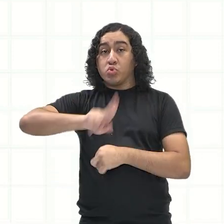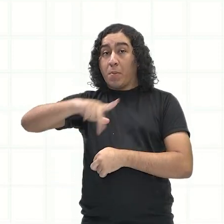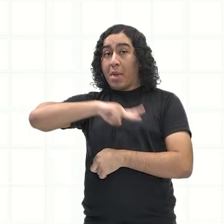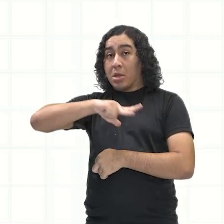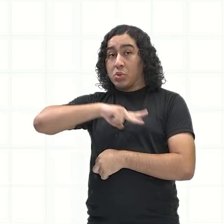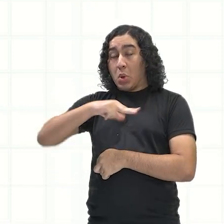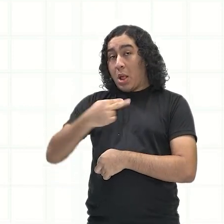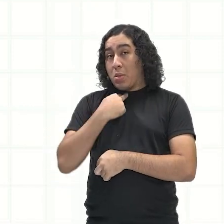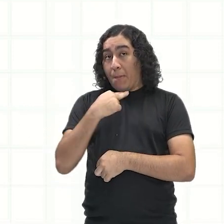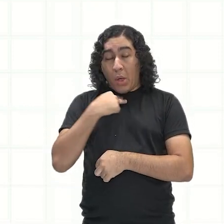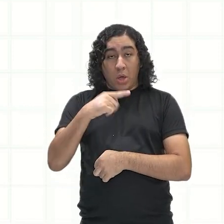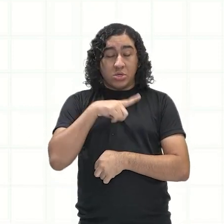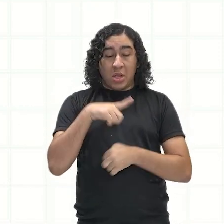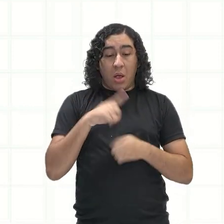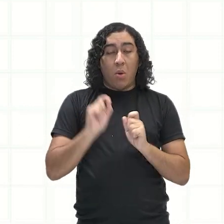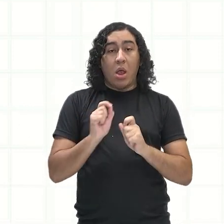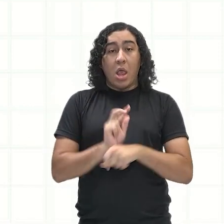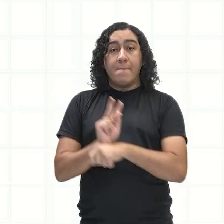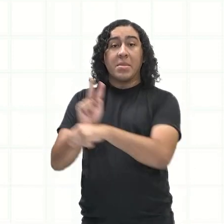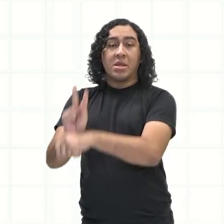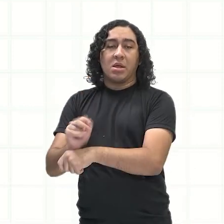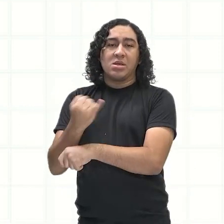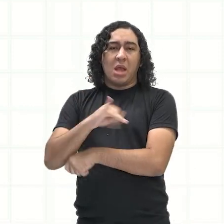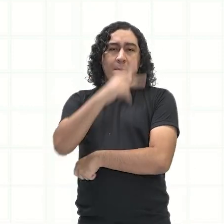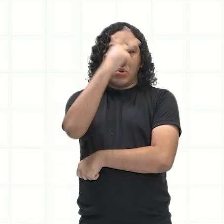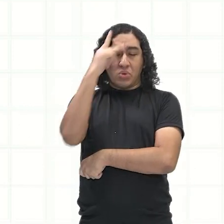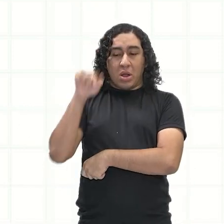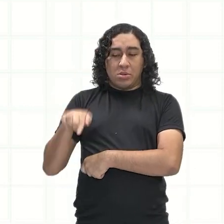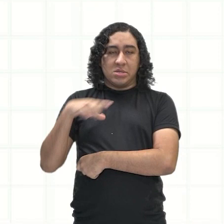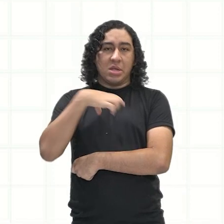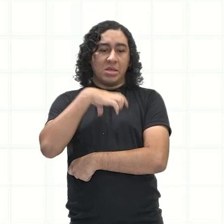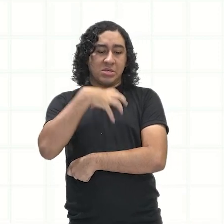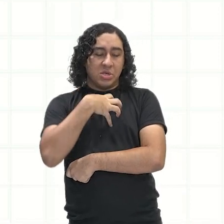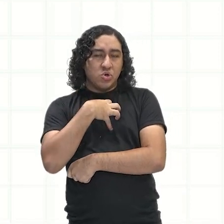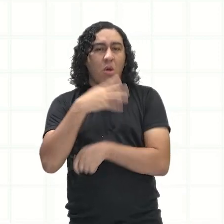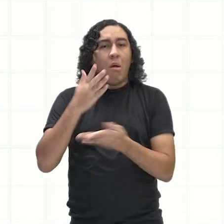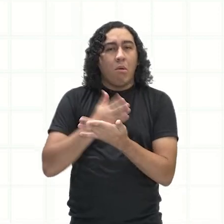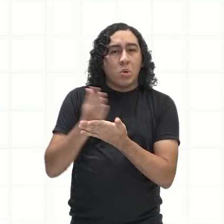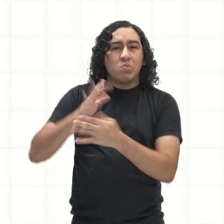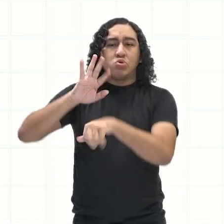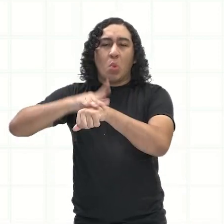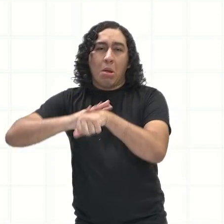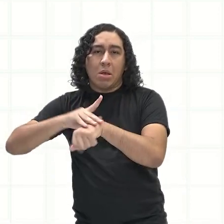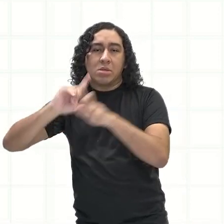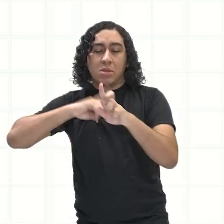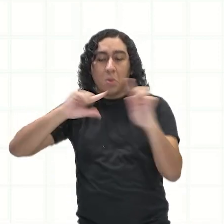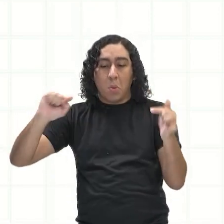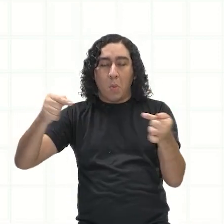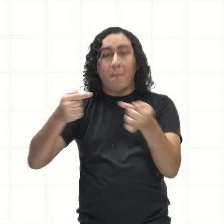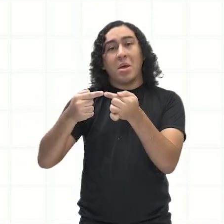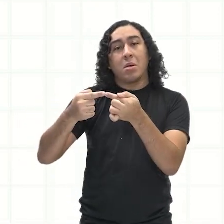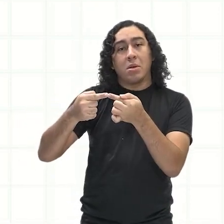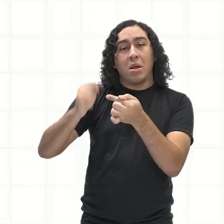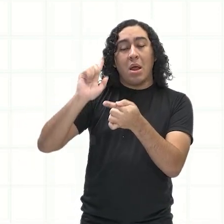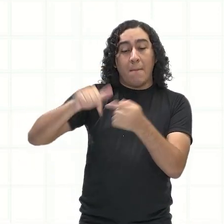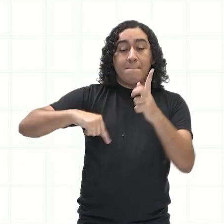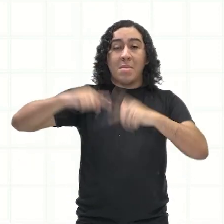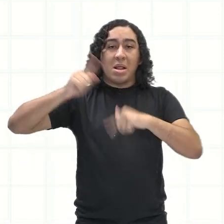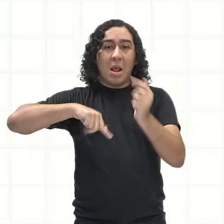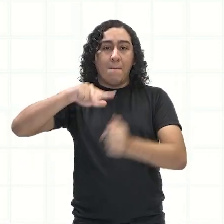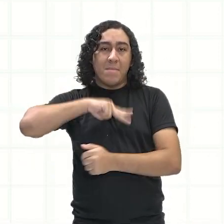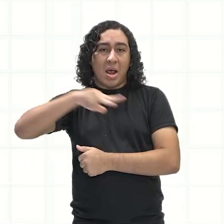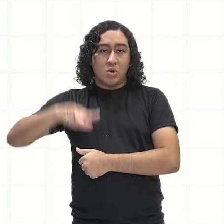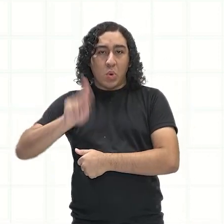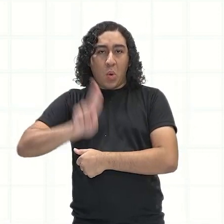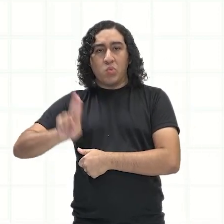ser compartilhados, né? Caso a pessoa venha manifestar aí algum sintoma relacionado com a herpes, esses objetos de uso pessoal não devem